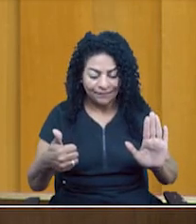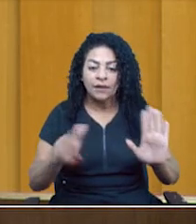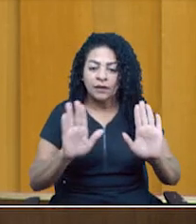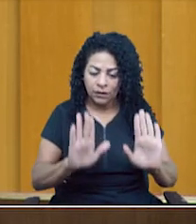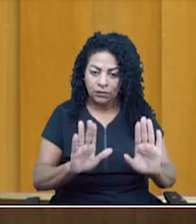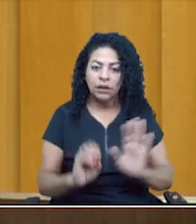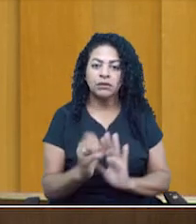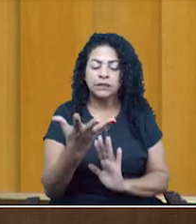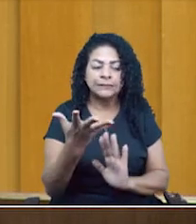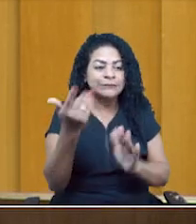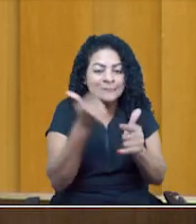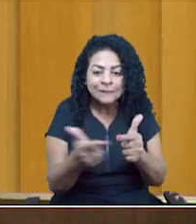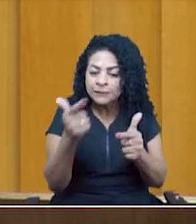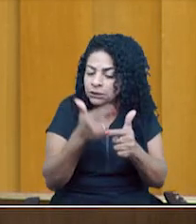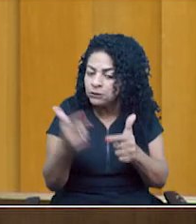tão